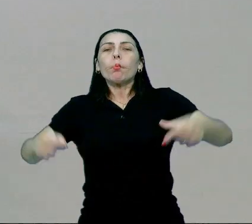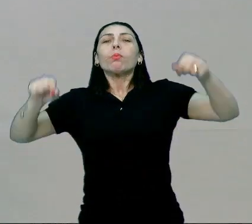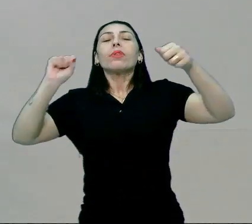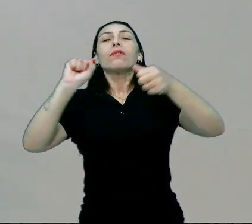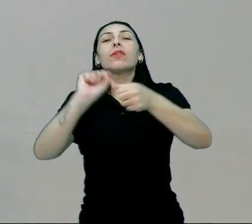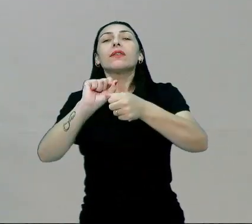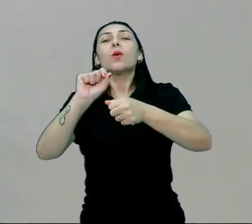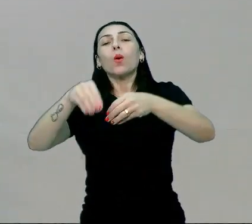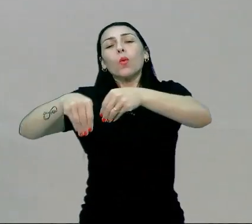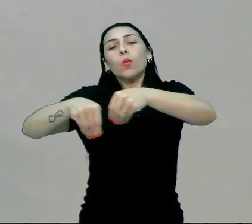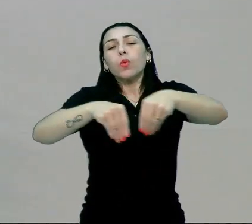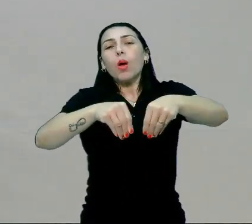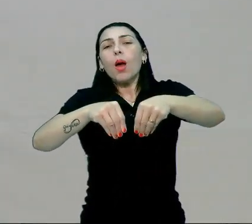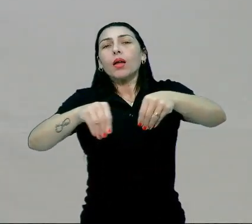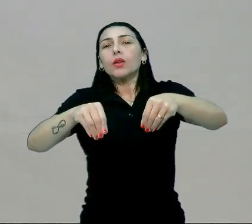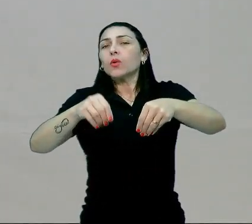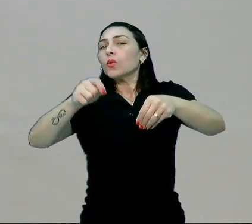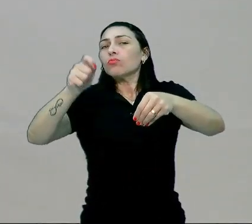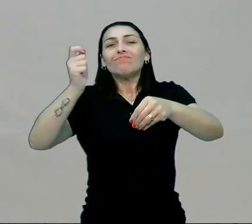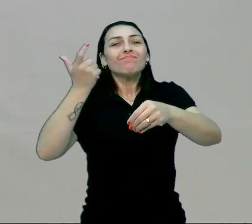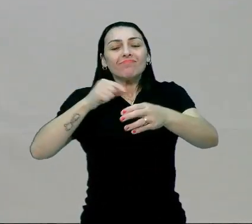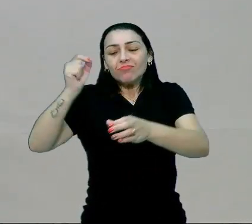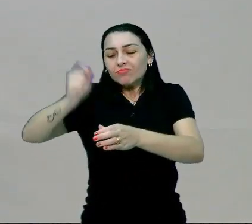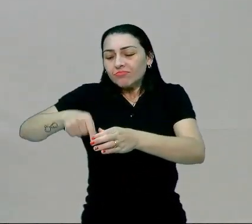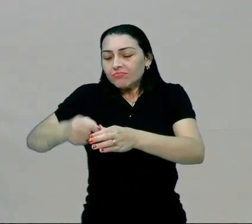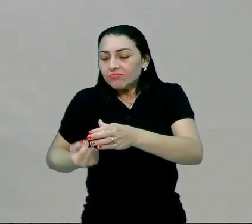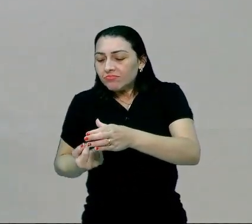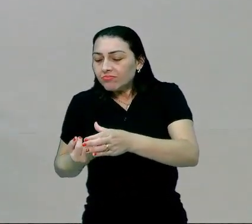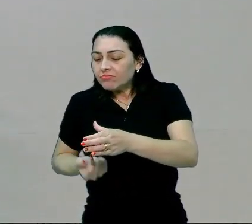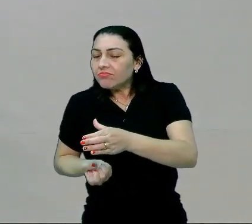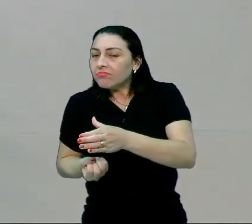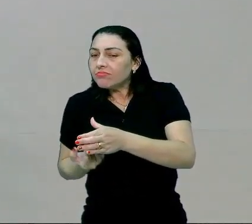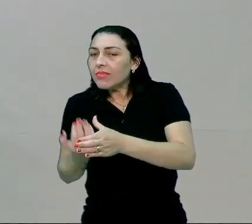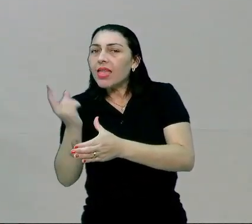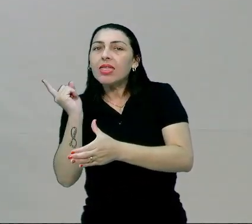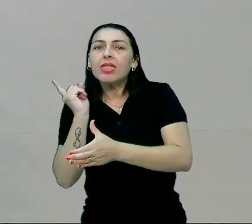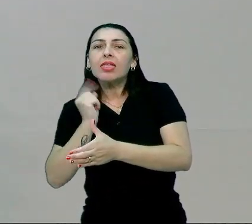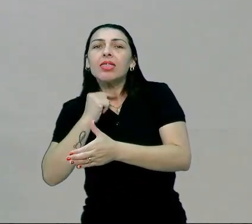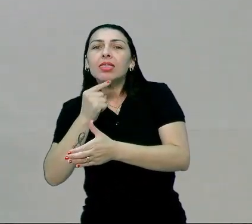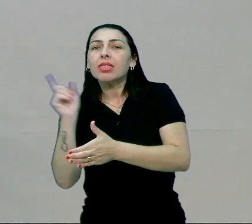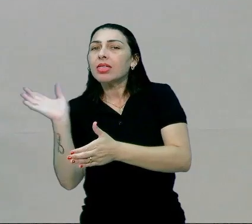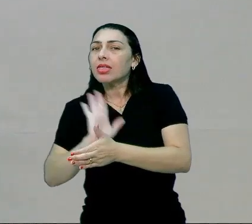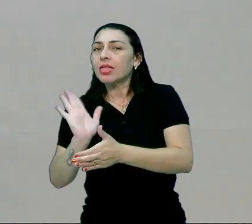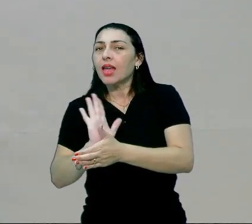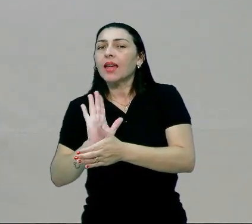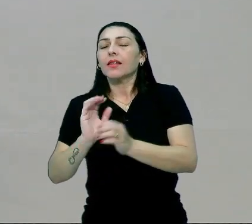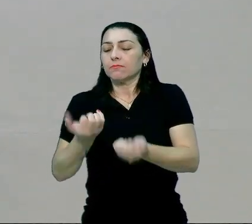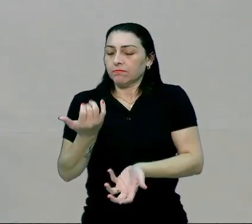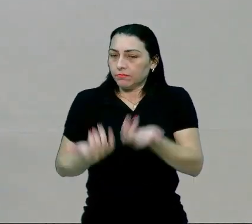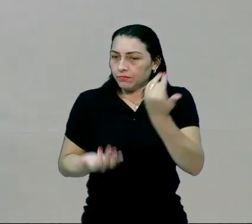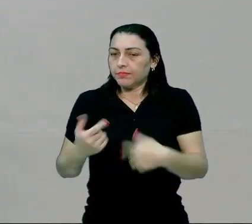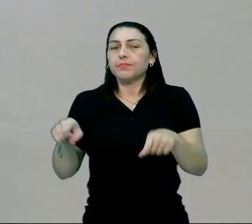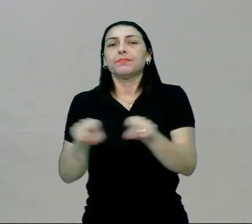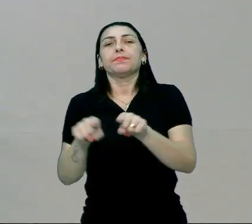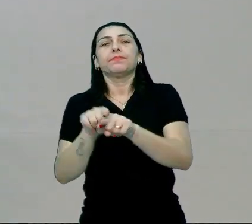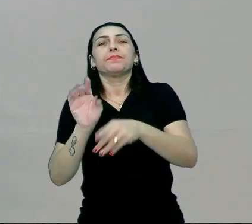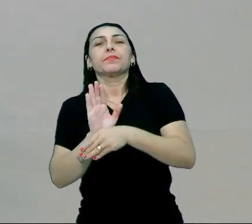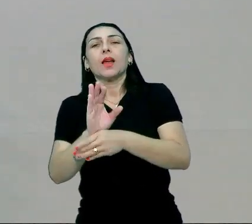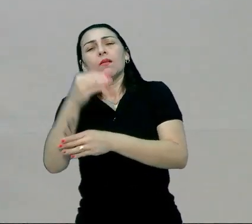fazendo com que o solo ele fique improdutivo. São as queimadas que também contribuem para